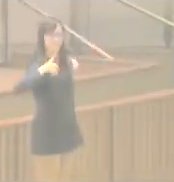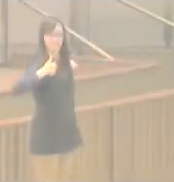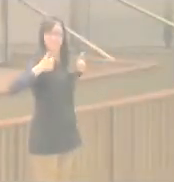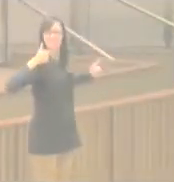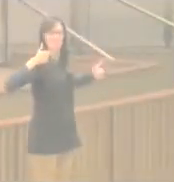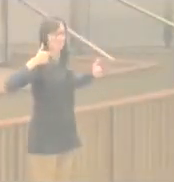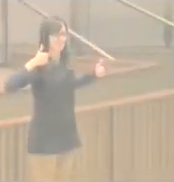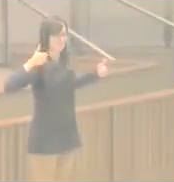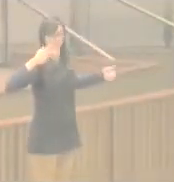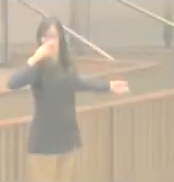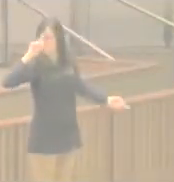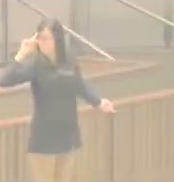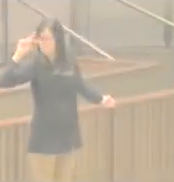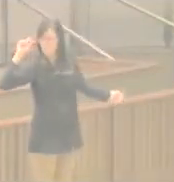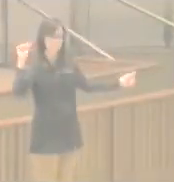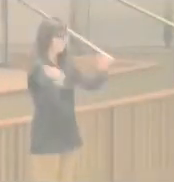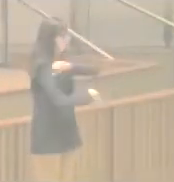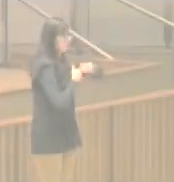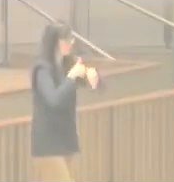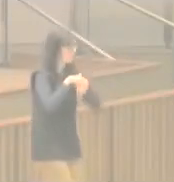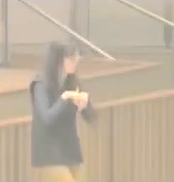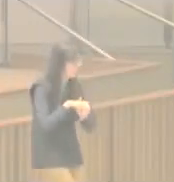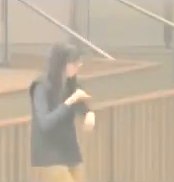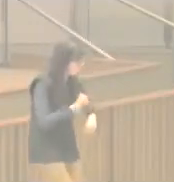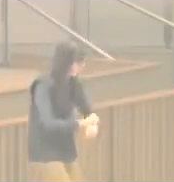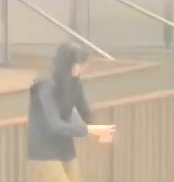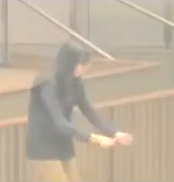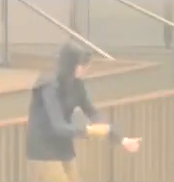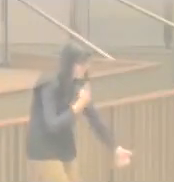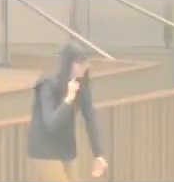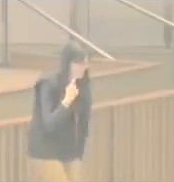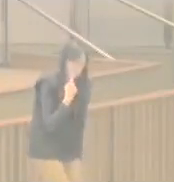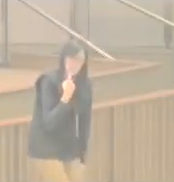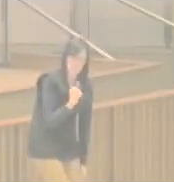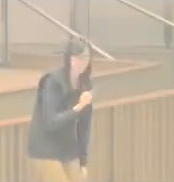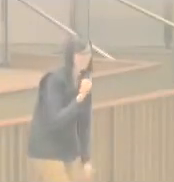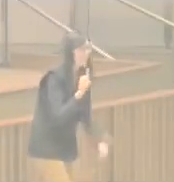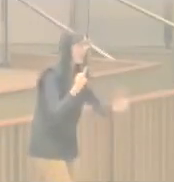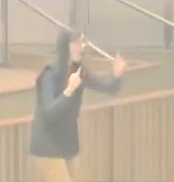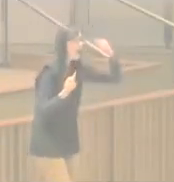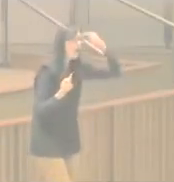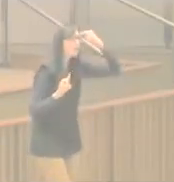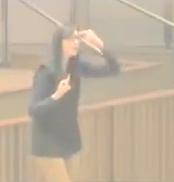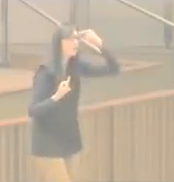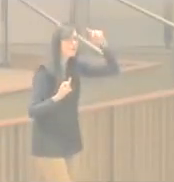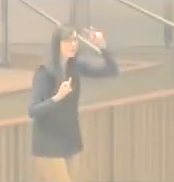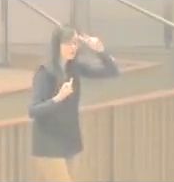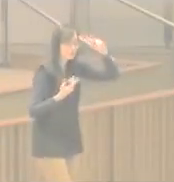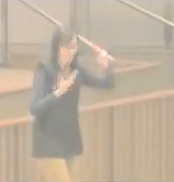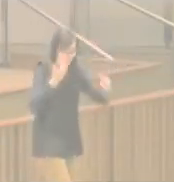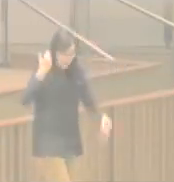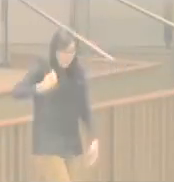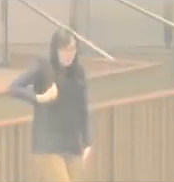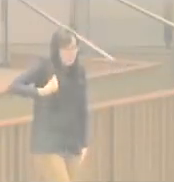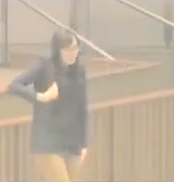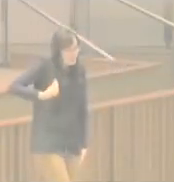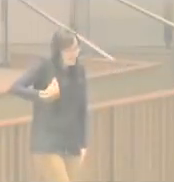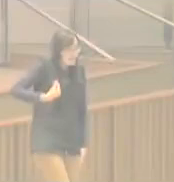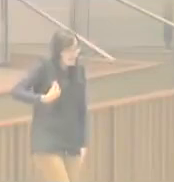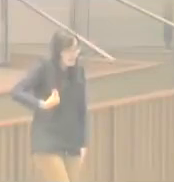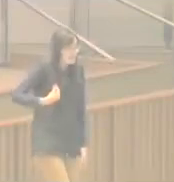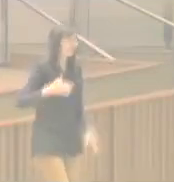estava vivendo. E aí ele começa a pensar na sua própria vida.